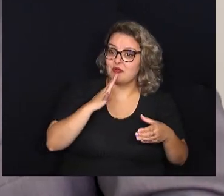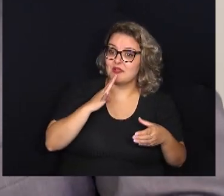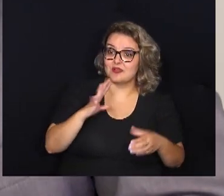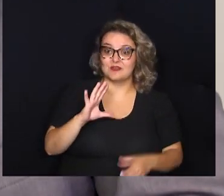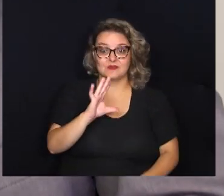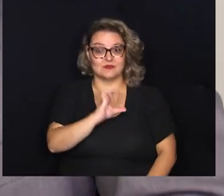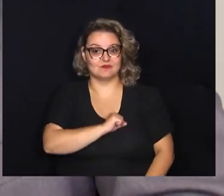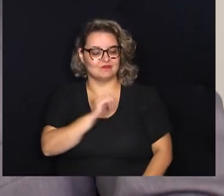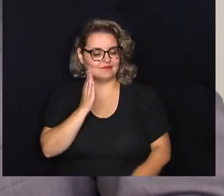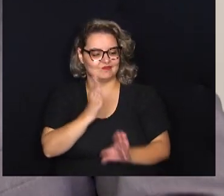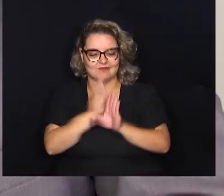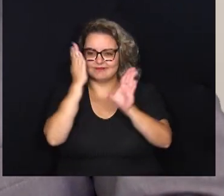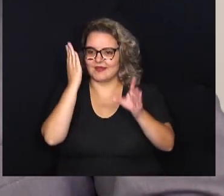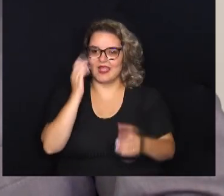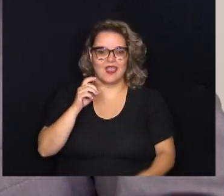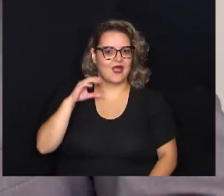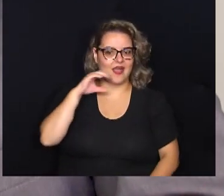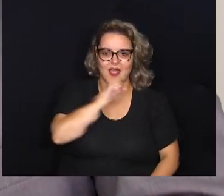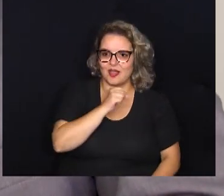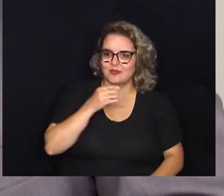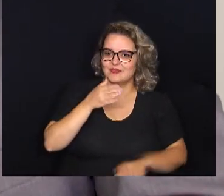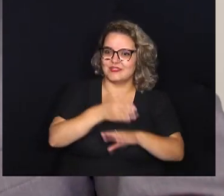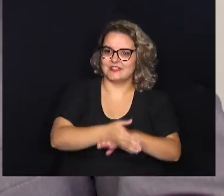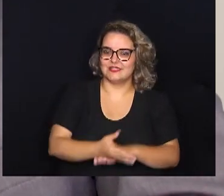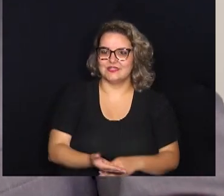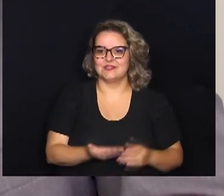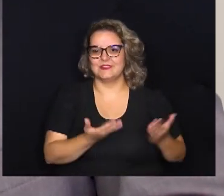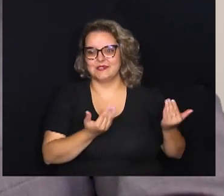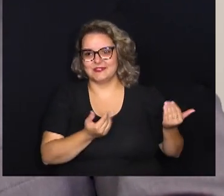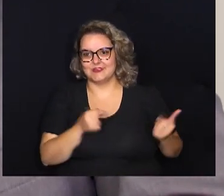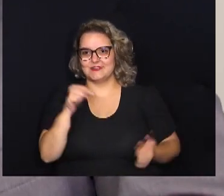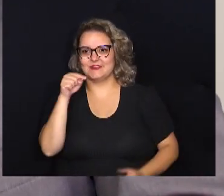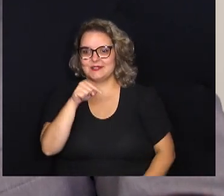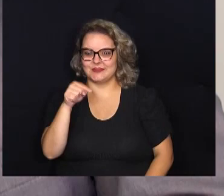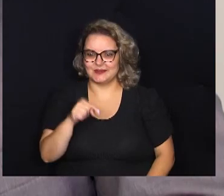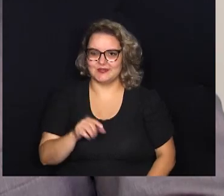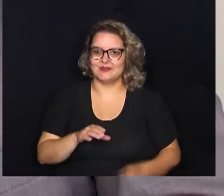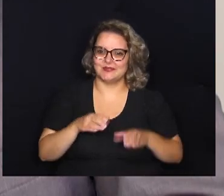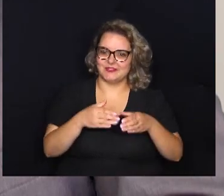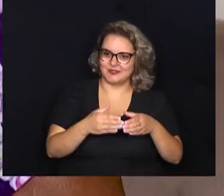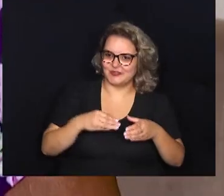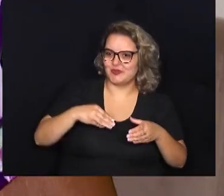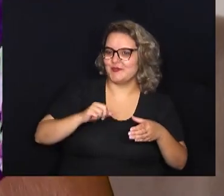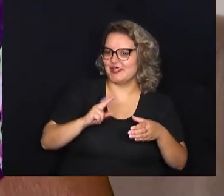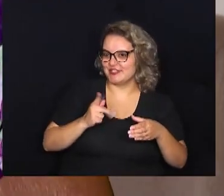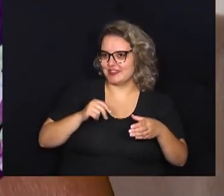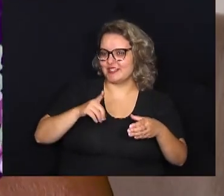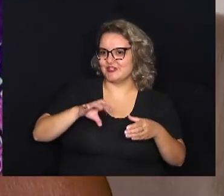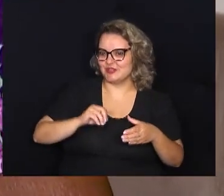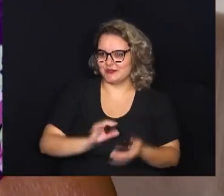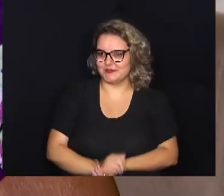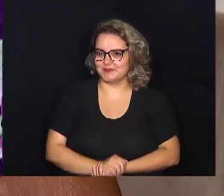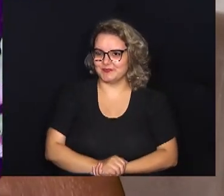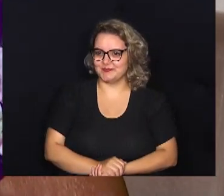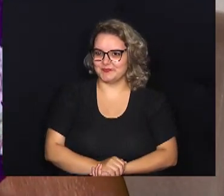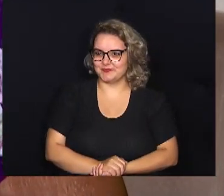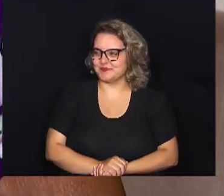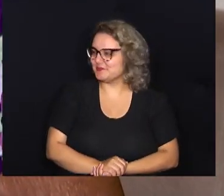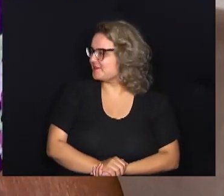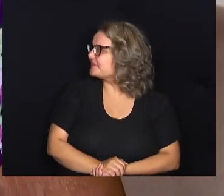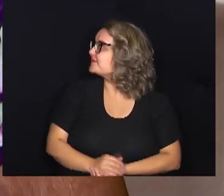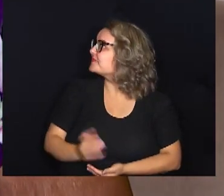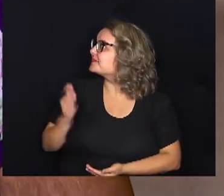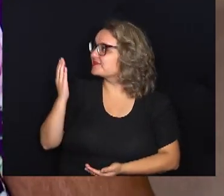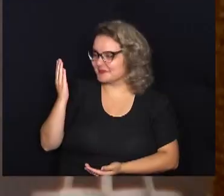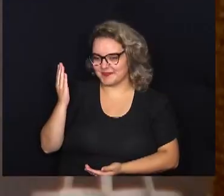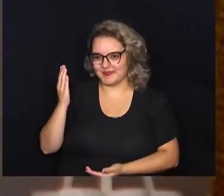de imediato, ingressei na juventude lá do Clube Cultural Recreativo Campinas. Dona Clarice lembra do